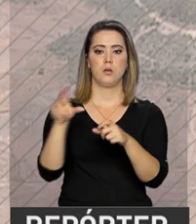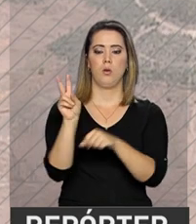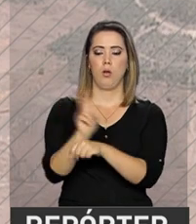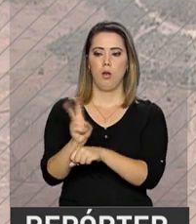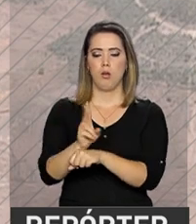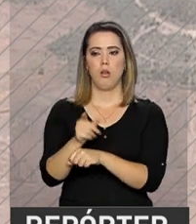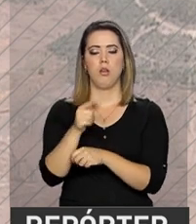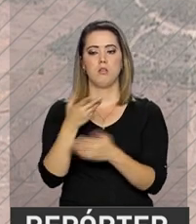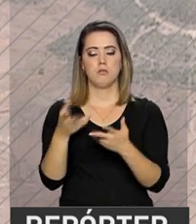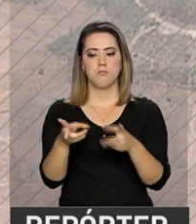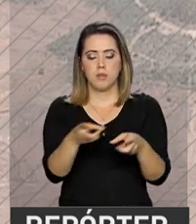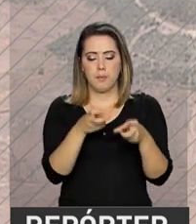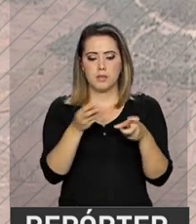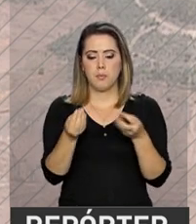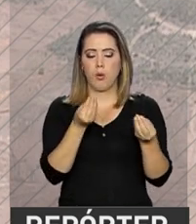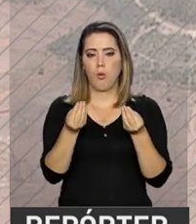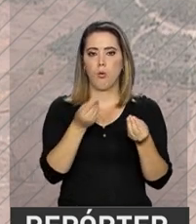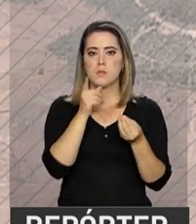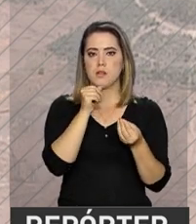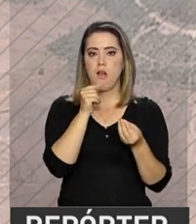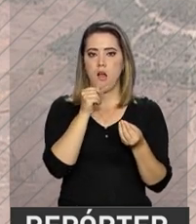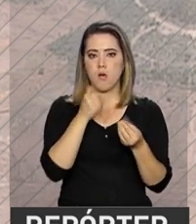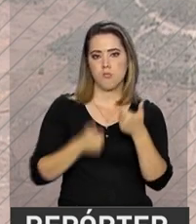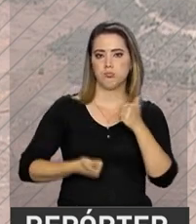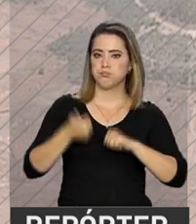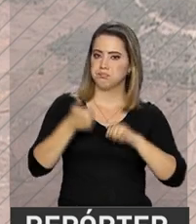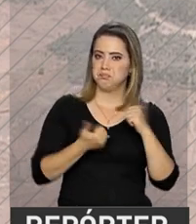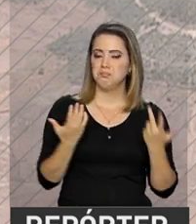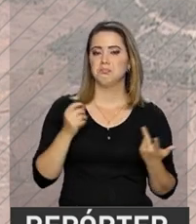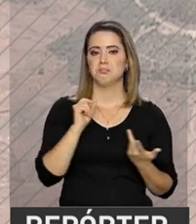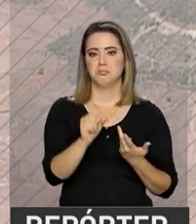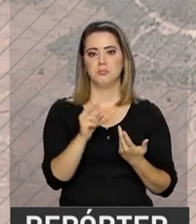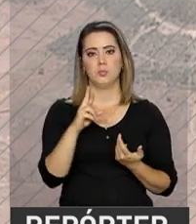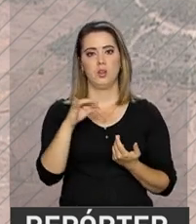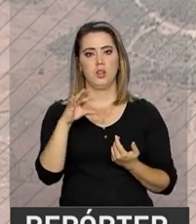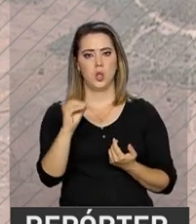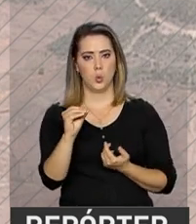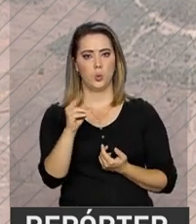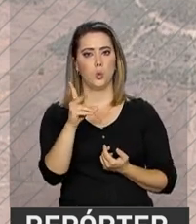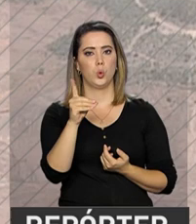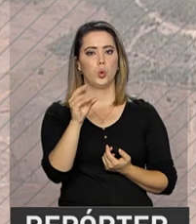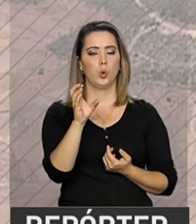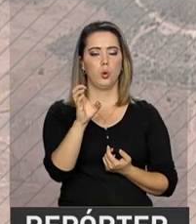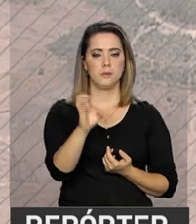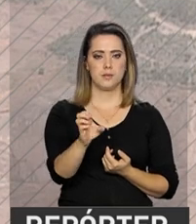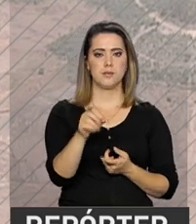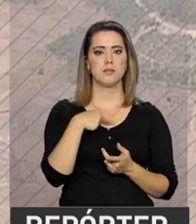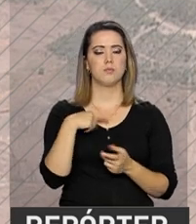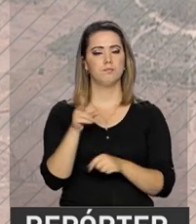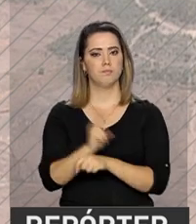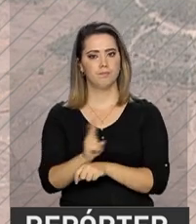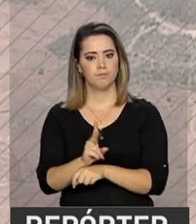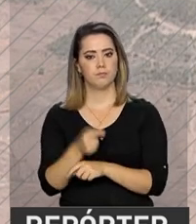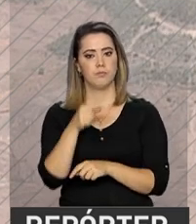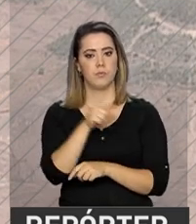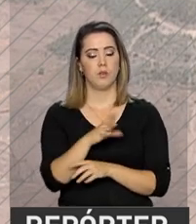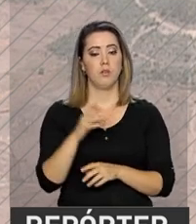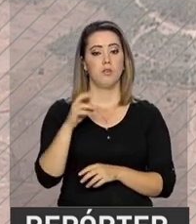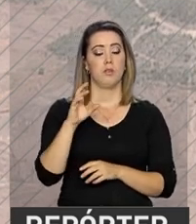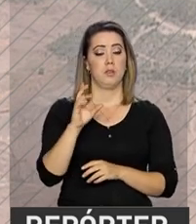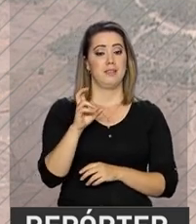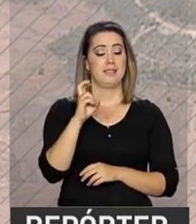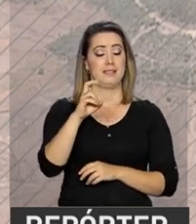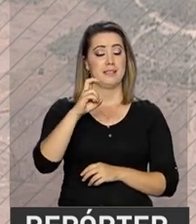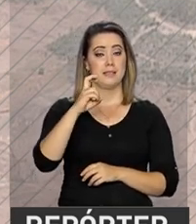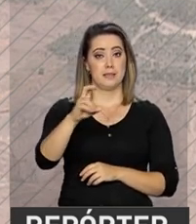monitoramento dos rios da bacia do rio doce a maior rede de monitoramento de qualidade de água do país das cinco